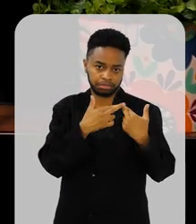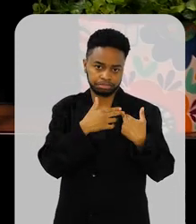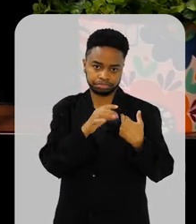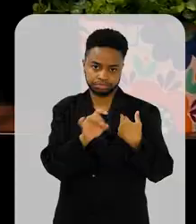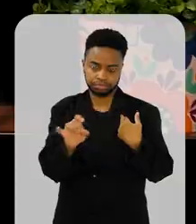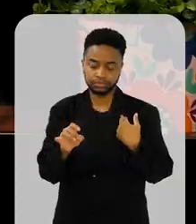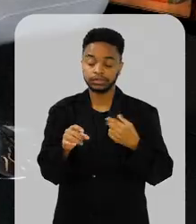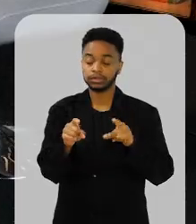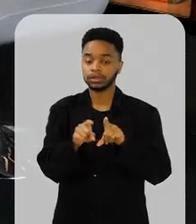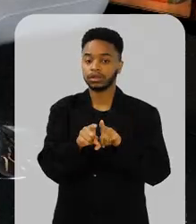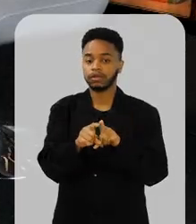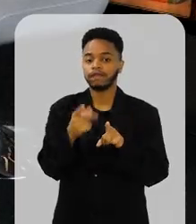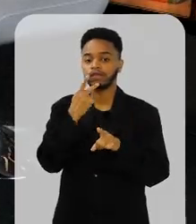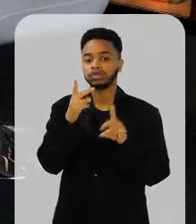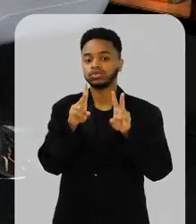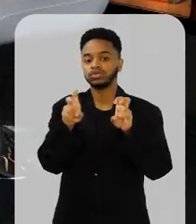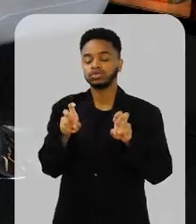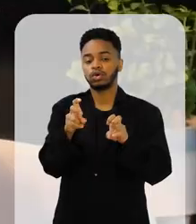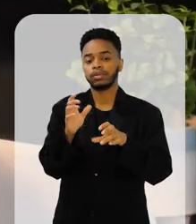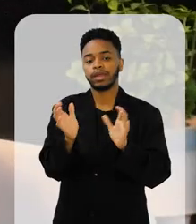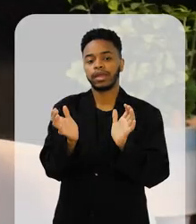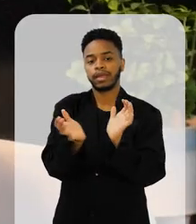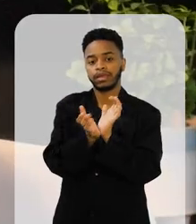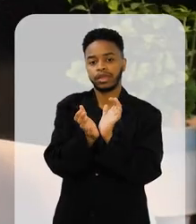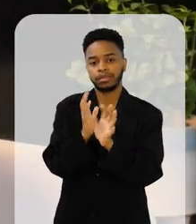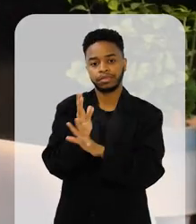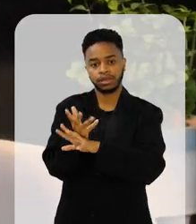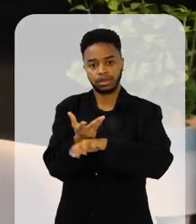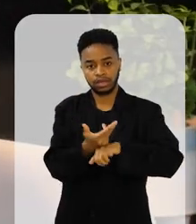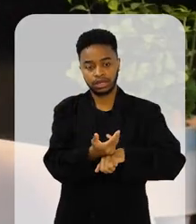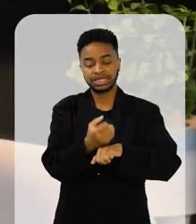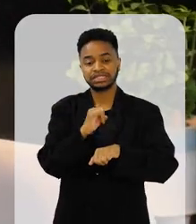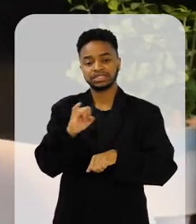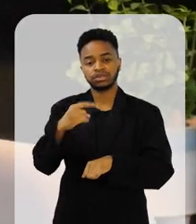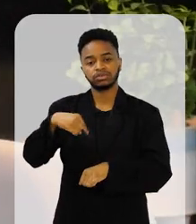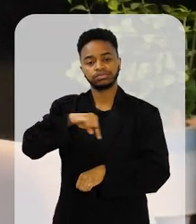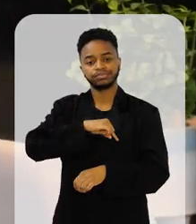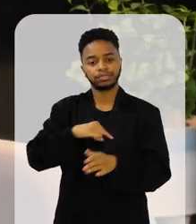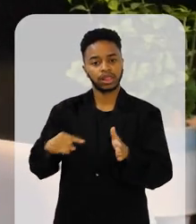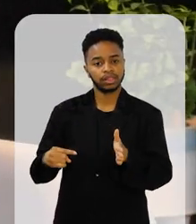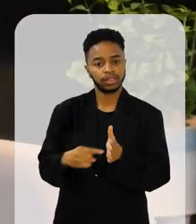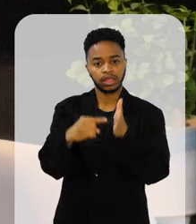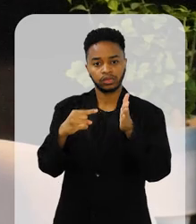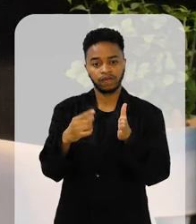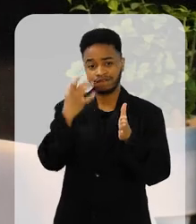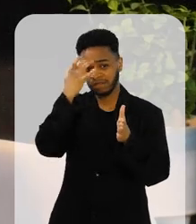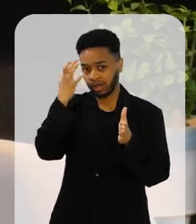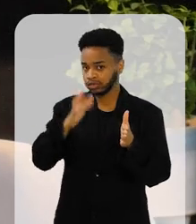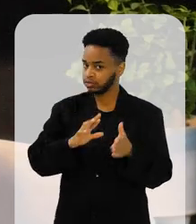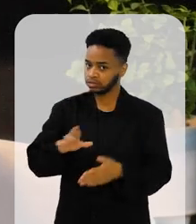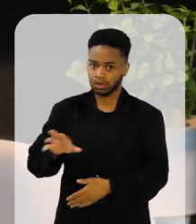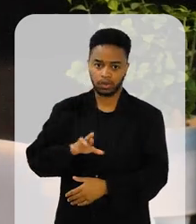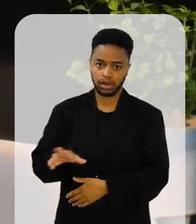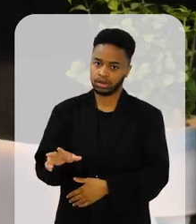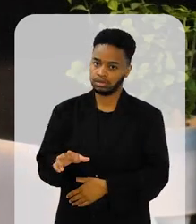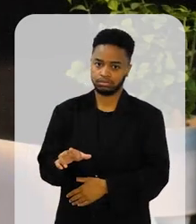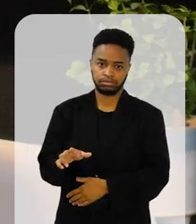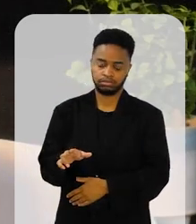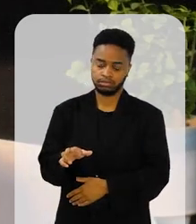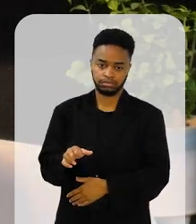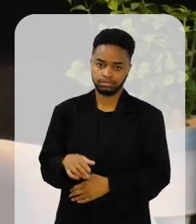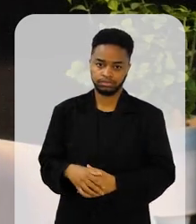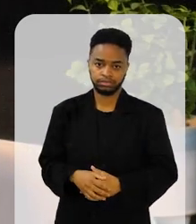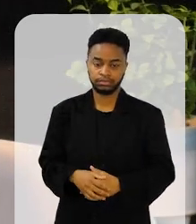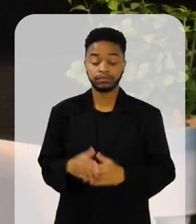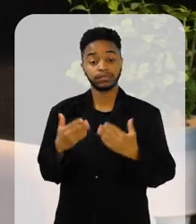Porque também, falando em equipe multidisciplinar, quando a gente vai fazer uma denúncia, nunca é fácil. Denunciar